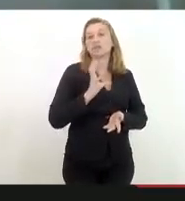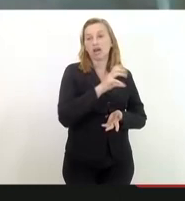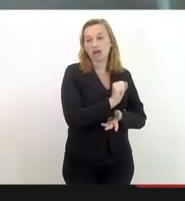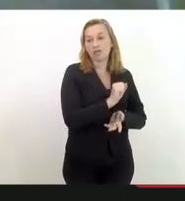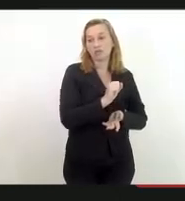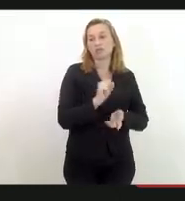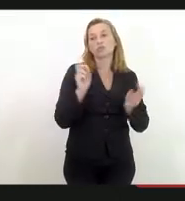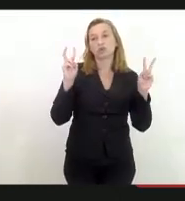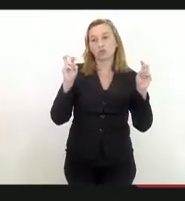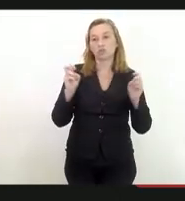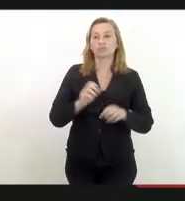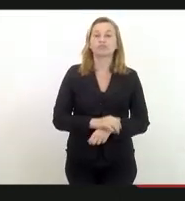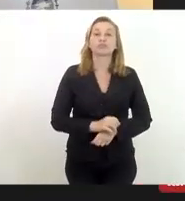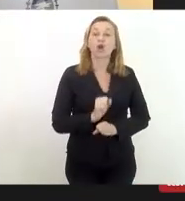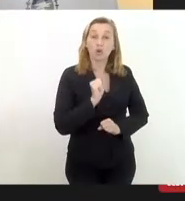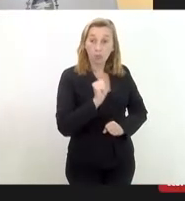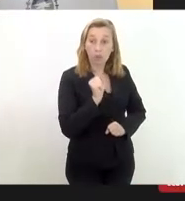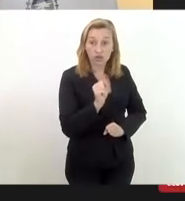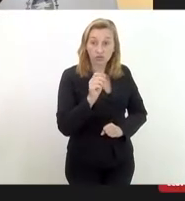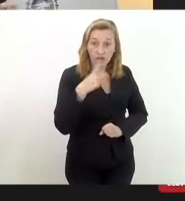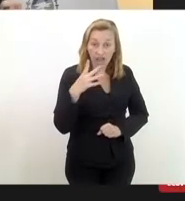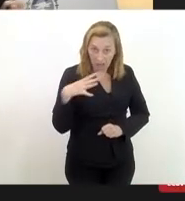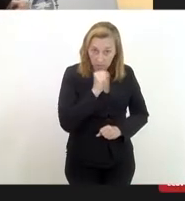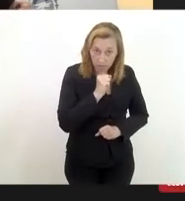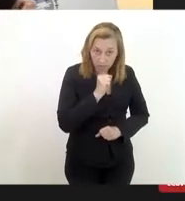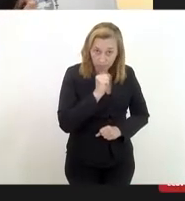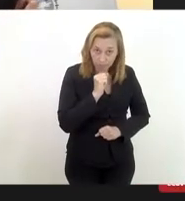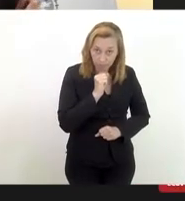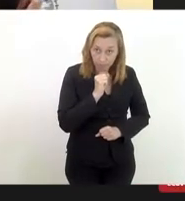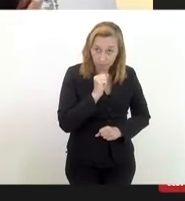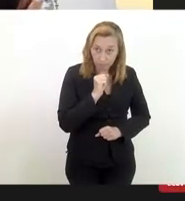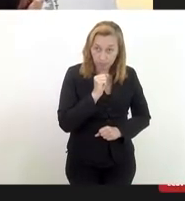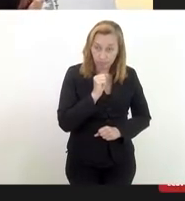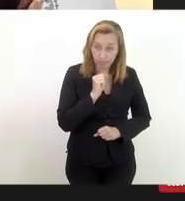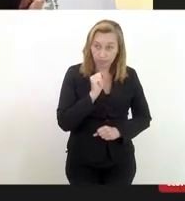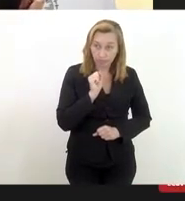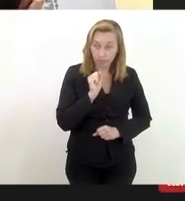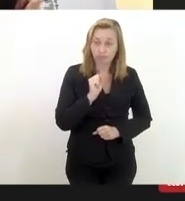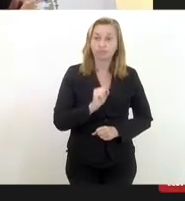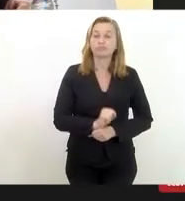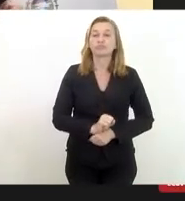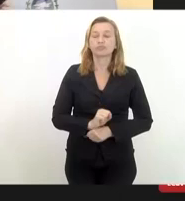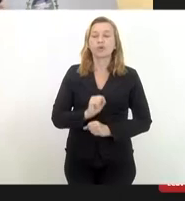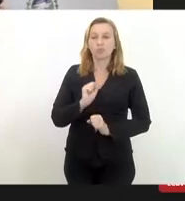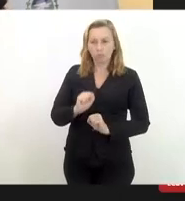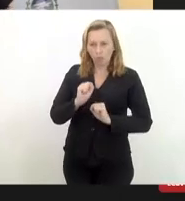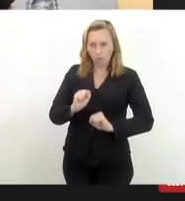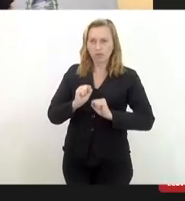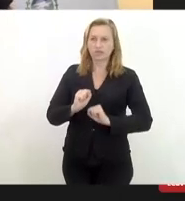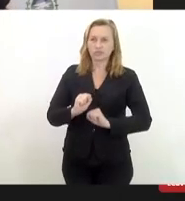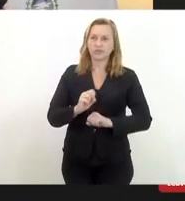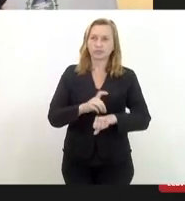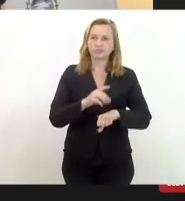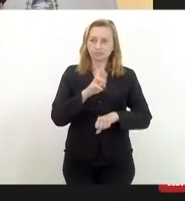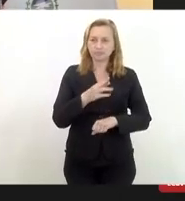situação. Posso só entrar rapidamente para poder responder? Mas não, doutor. Que bom, doutor